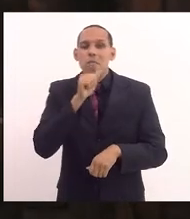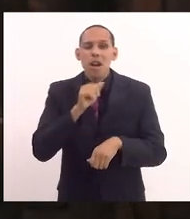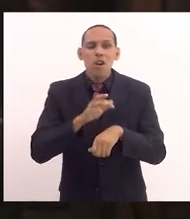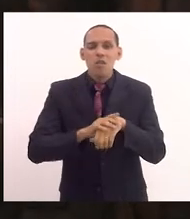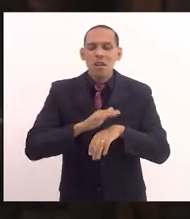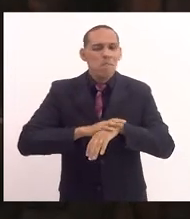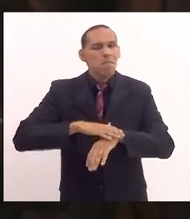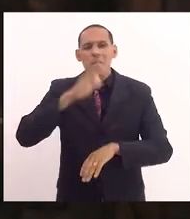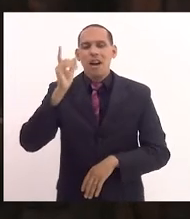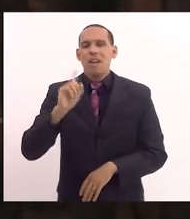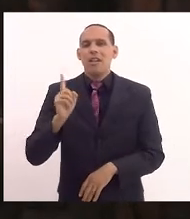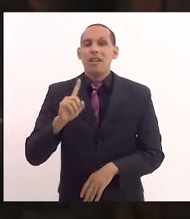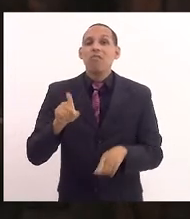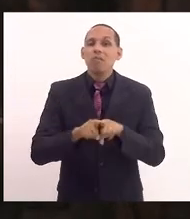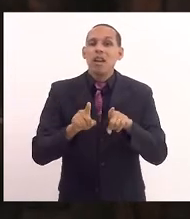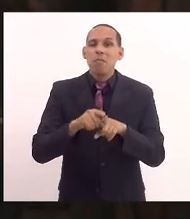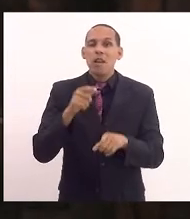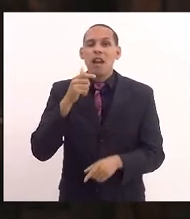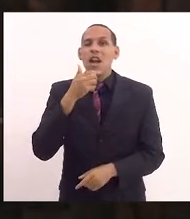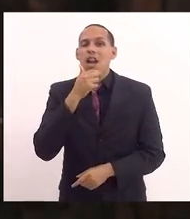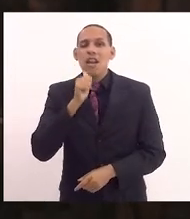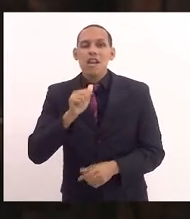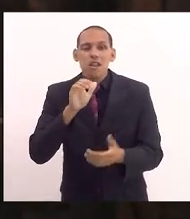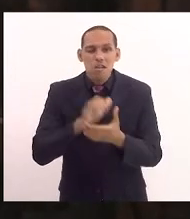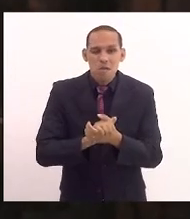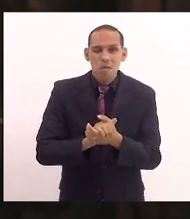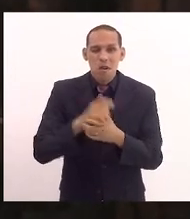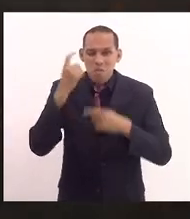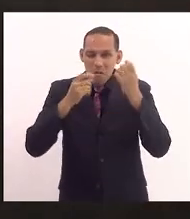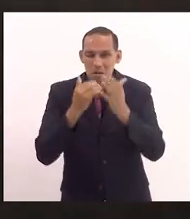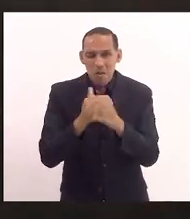não preocupar suas esposas, para não